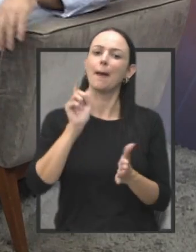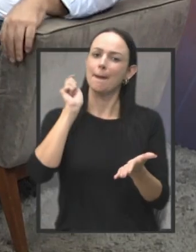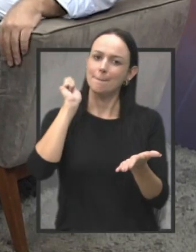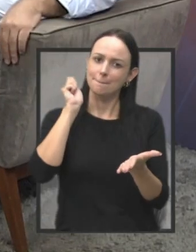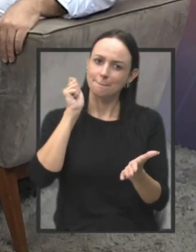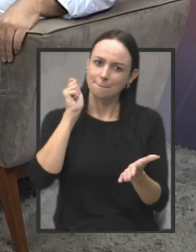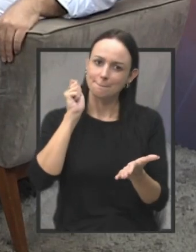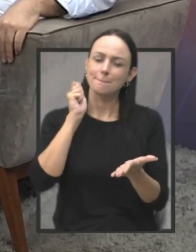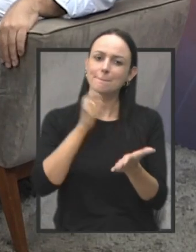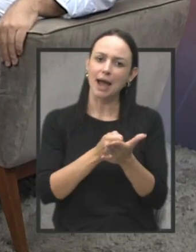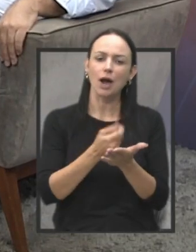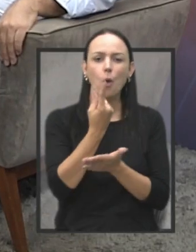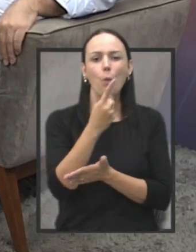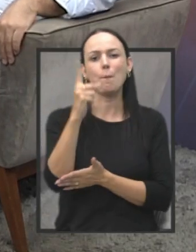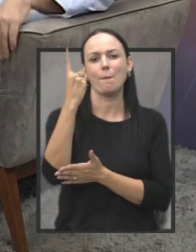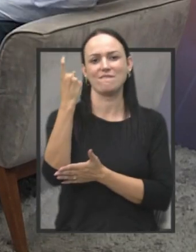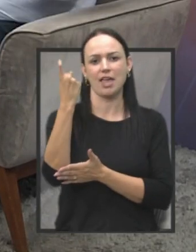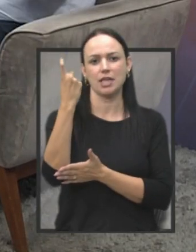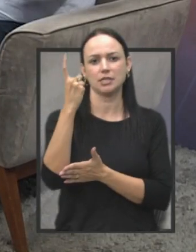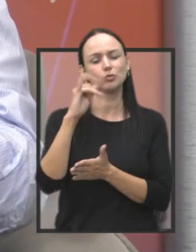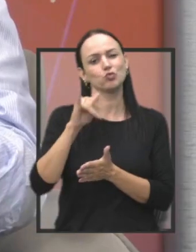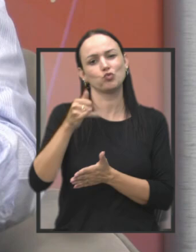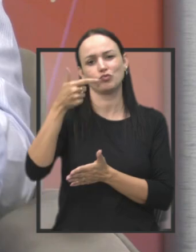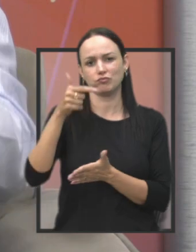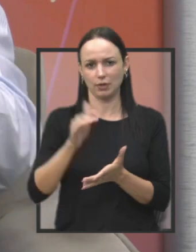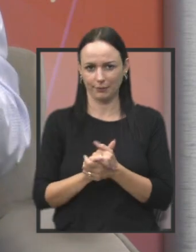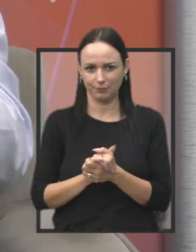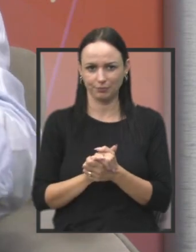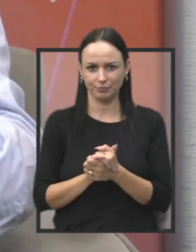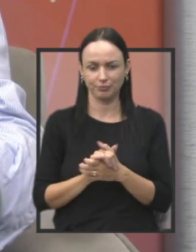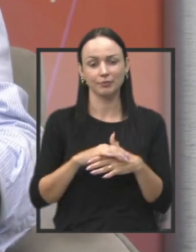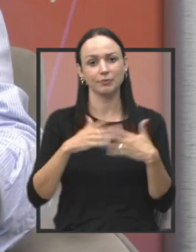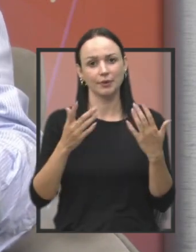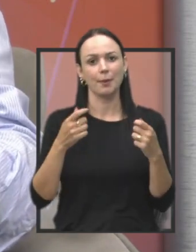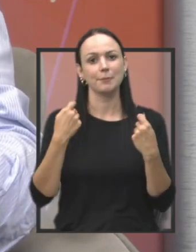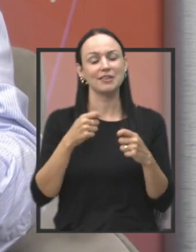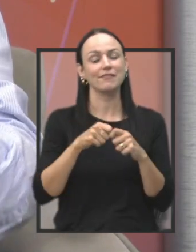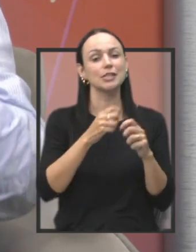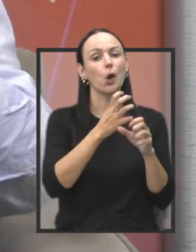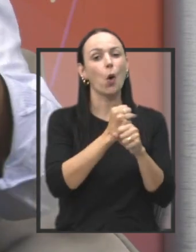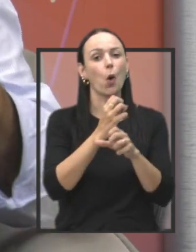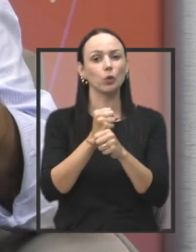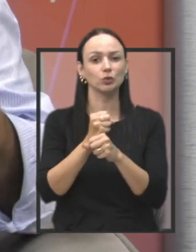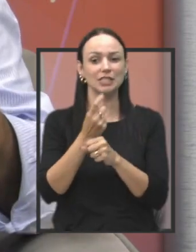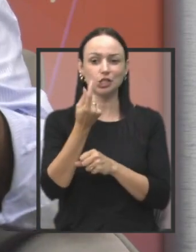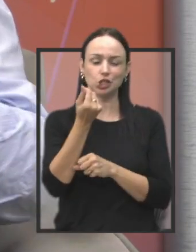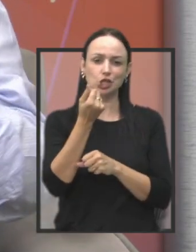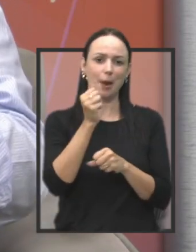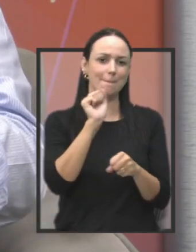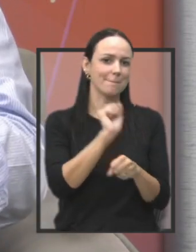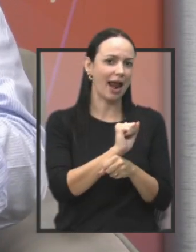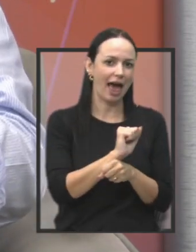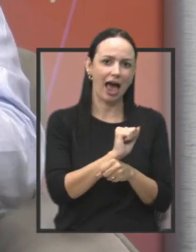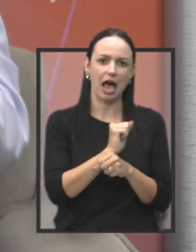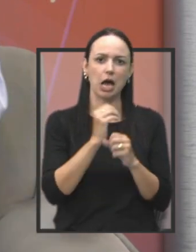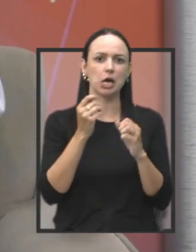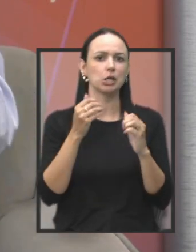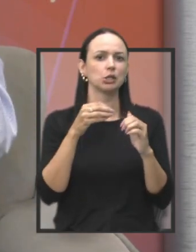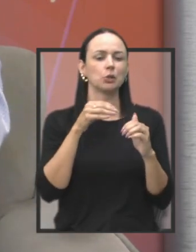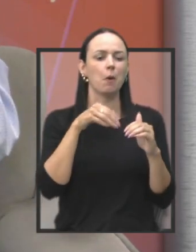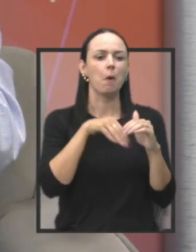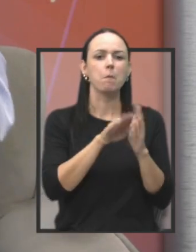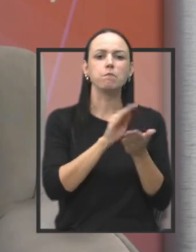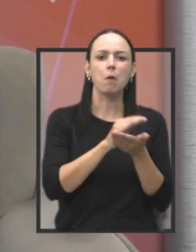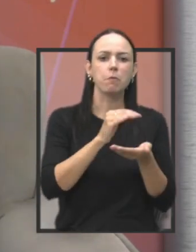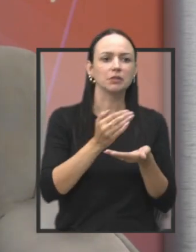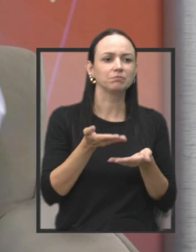ele possa quitar isso numa única vez. Mas tudo é questão de fazer conta. Se o dinheiro está parado, não rende, numa